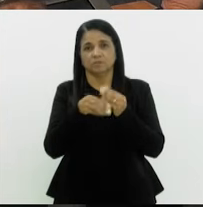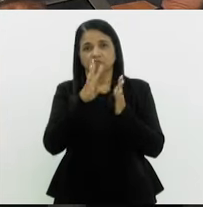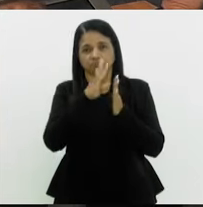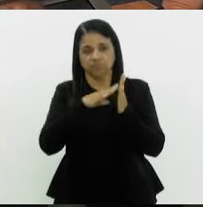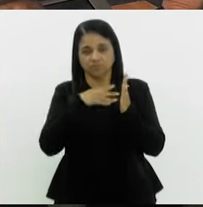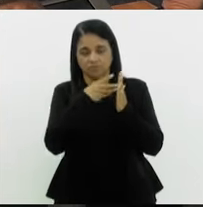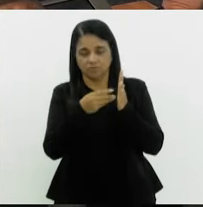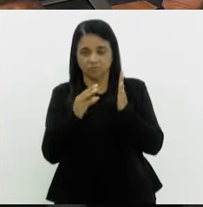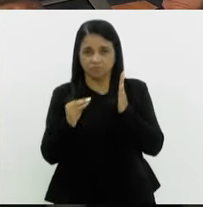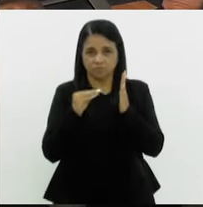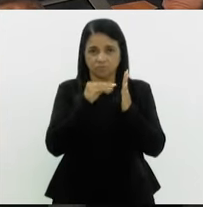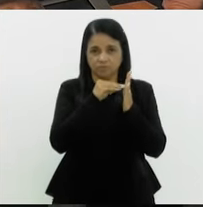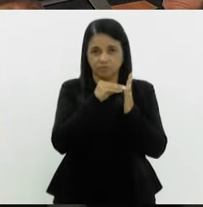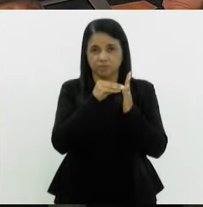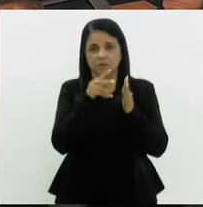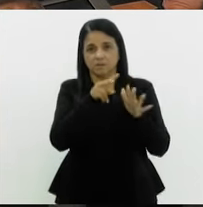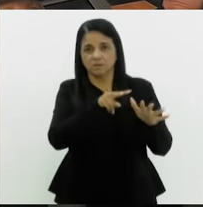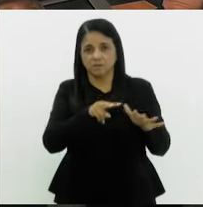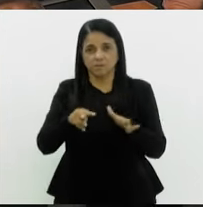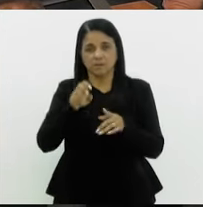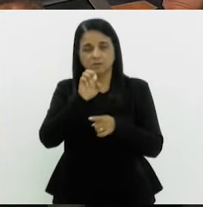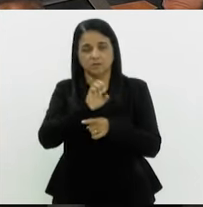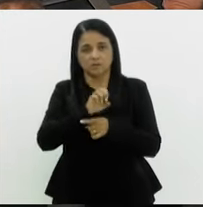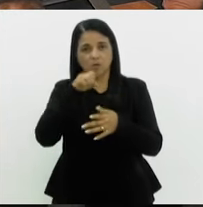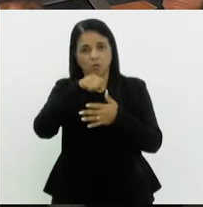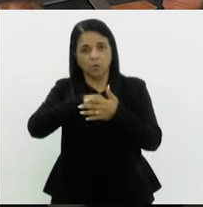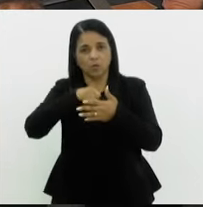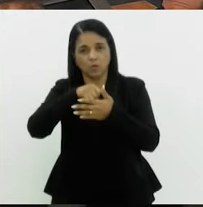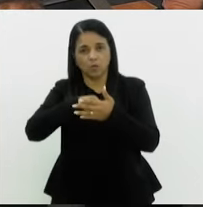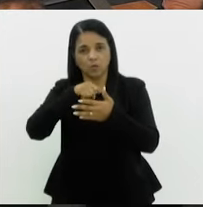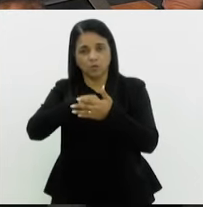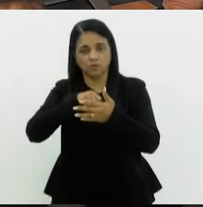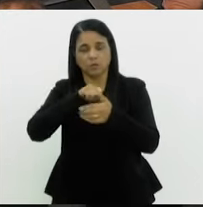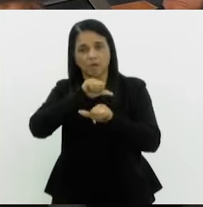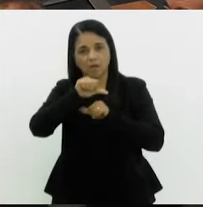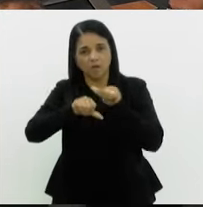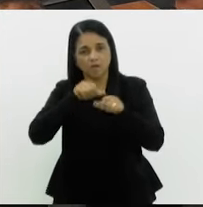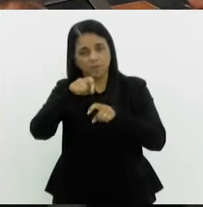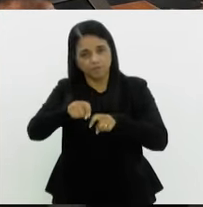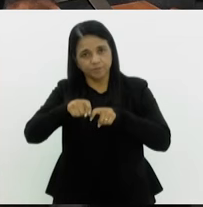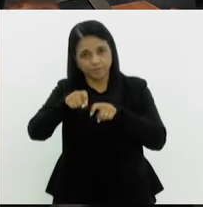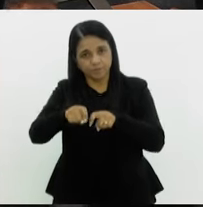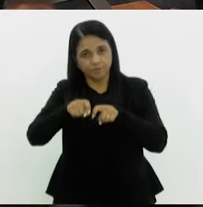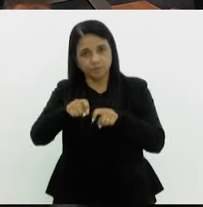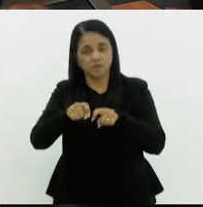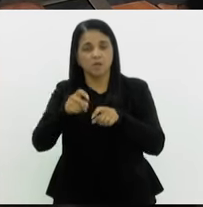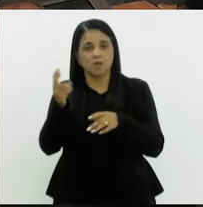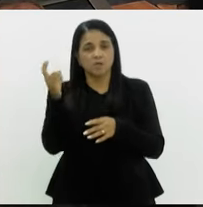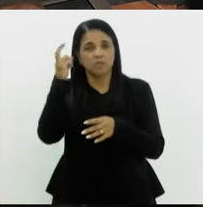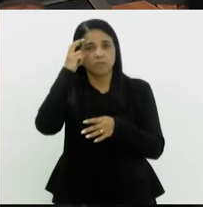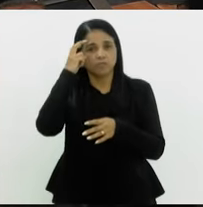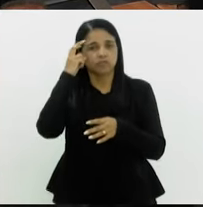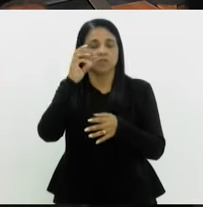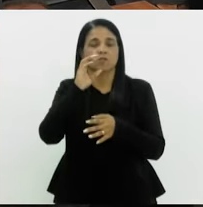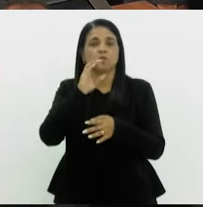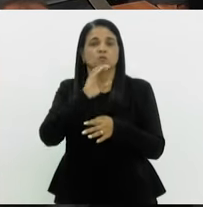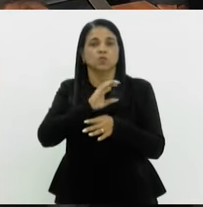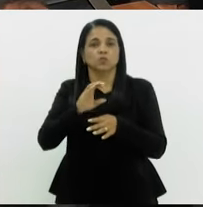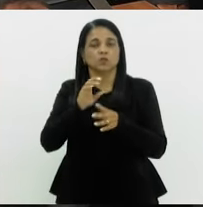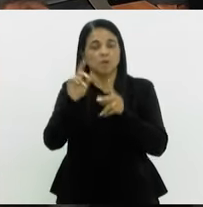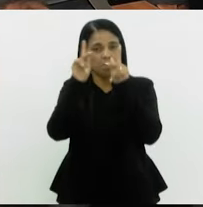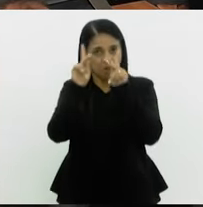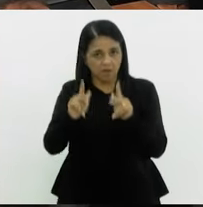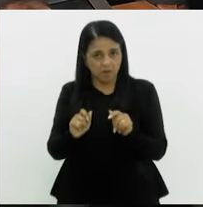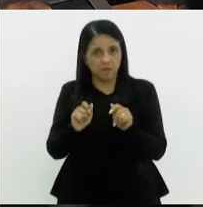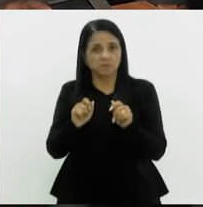calendário oficial a Semana Estadual da Luta pela Reforma Agrária e de Promoção da Cultura da Paz e